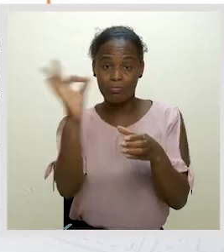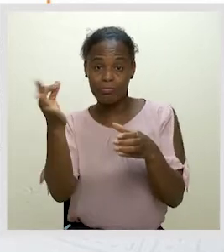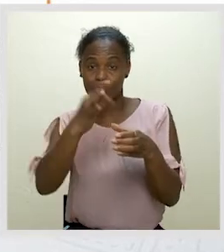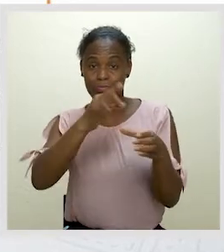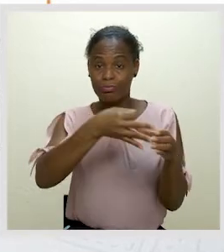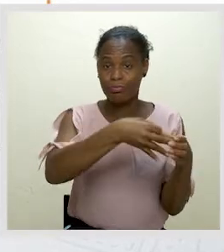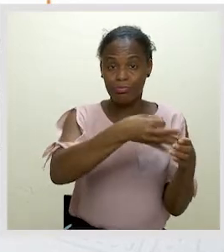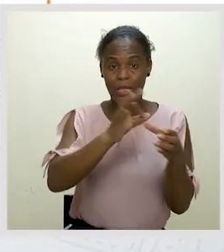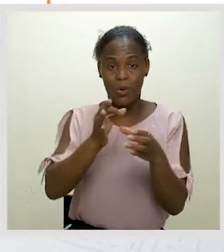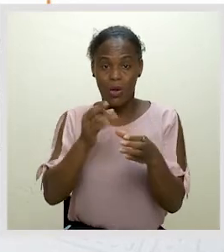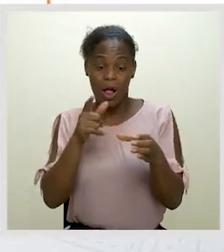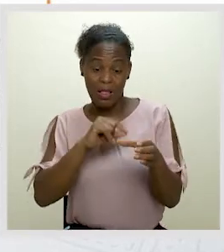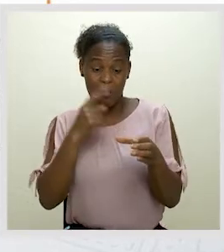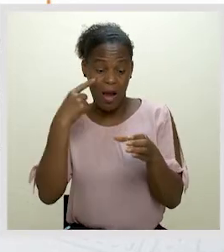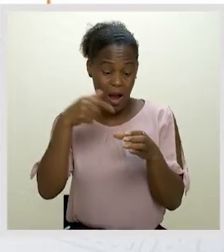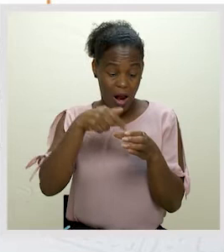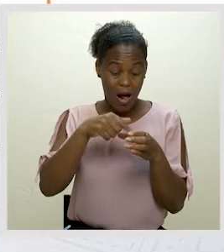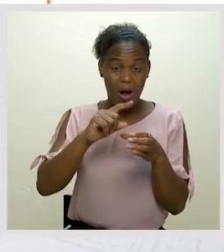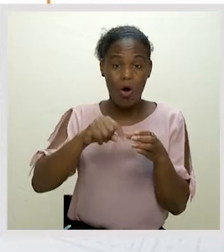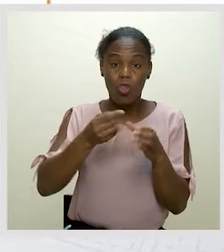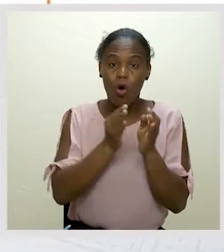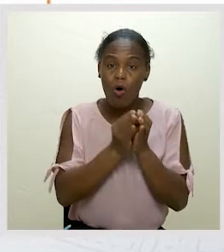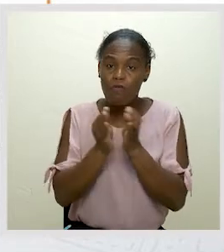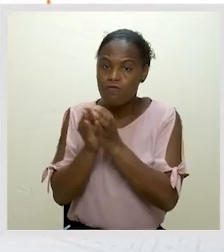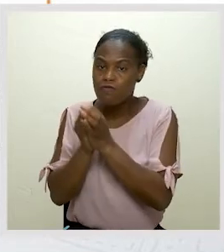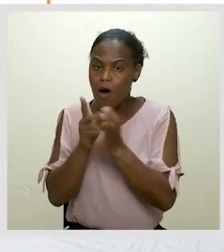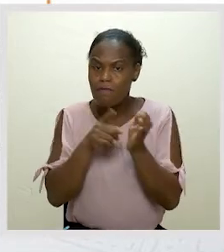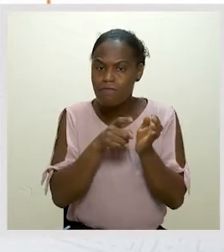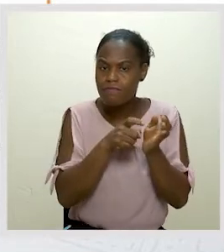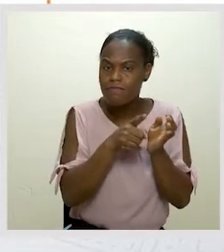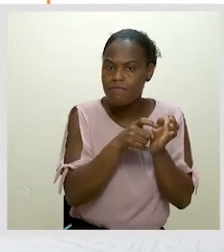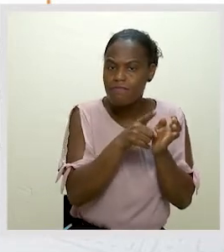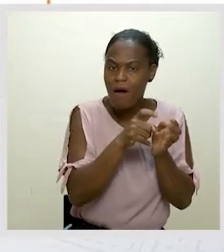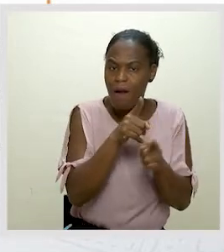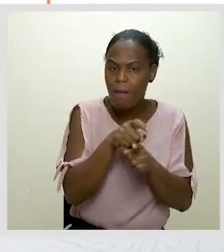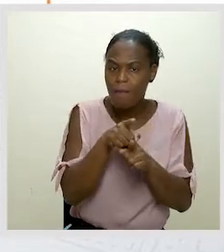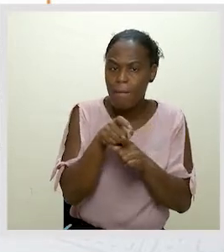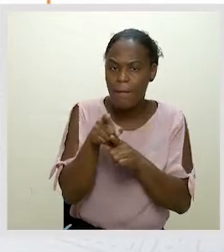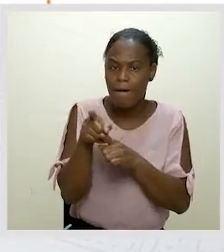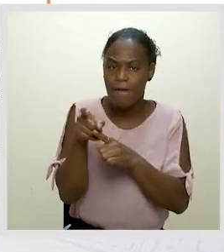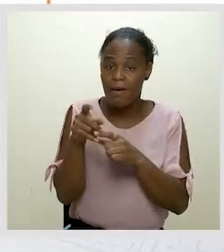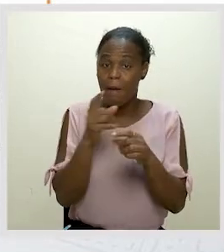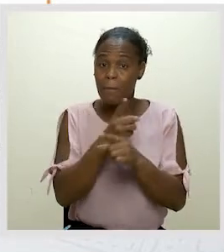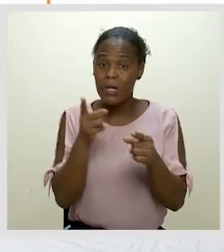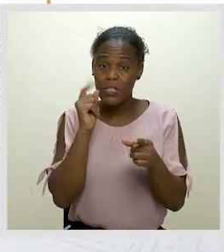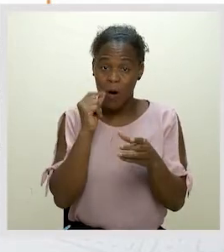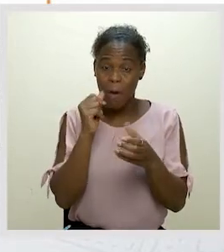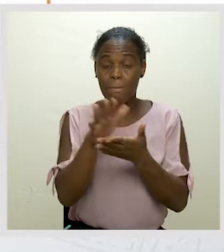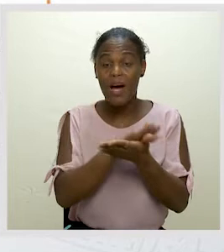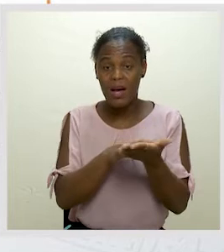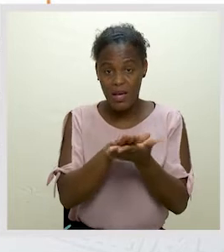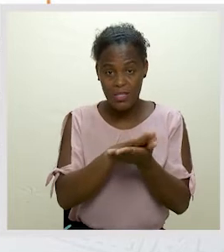e também aparecimento de ovos e larvas. Por isso que